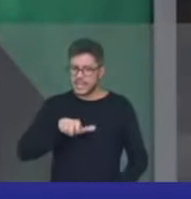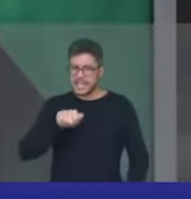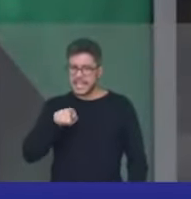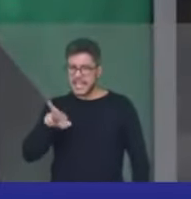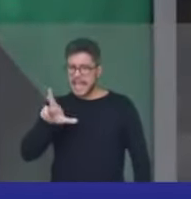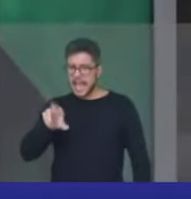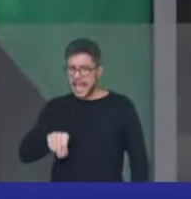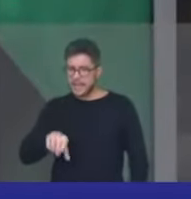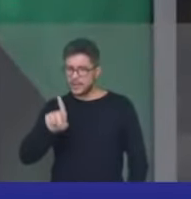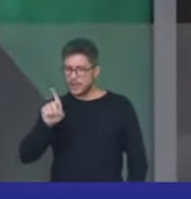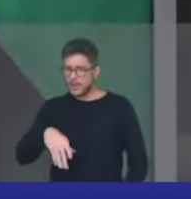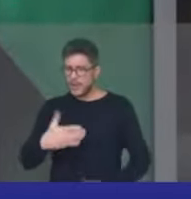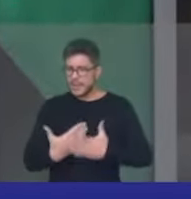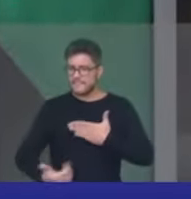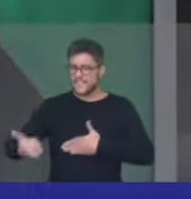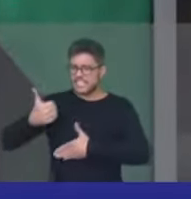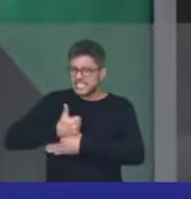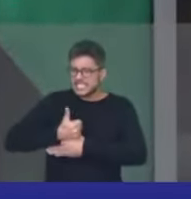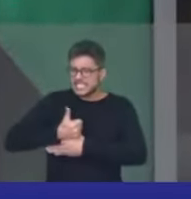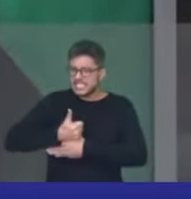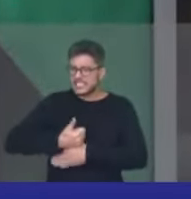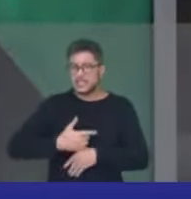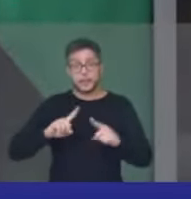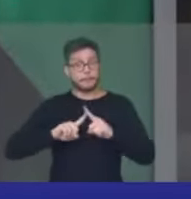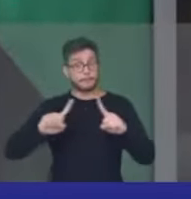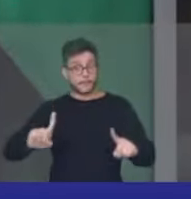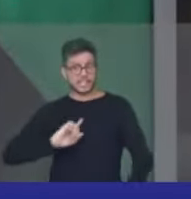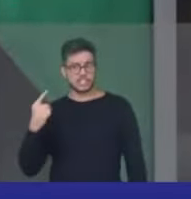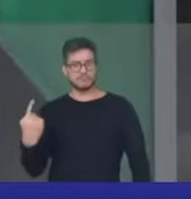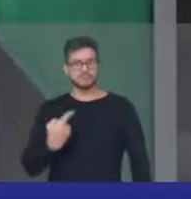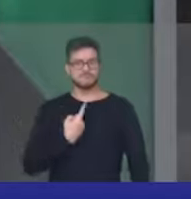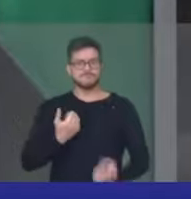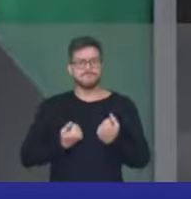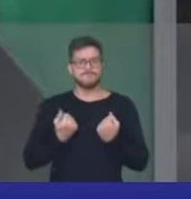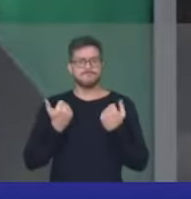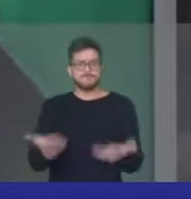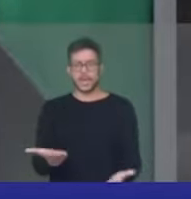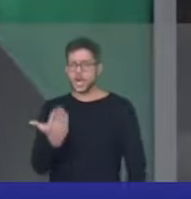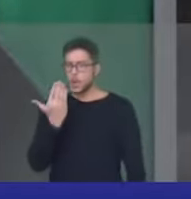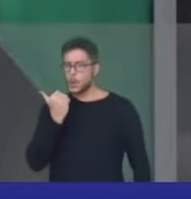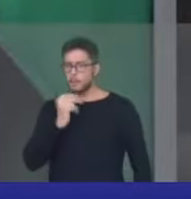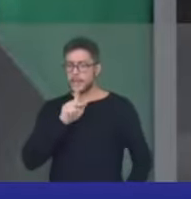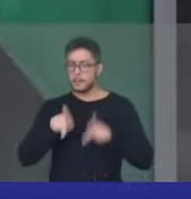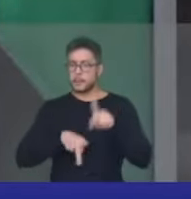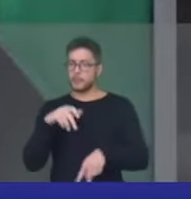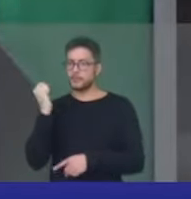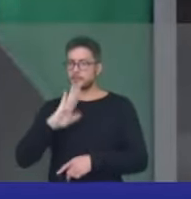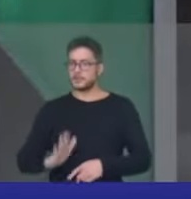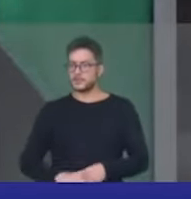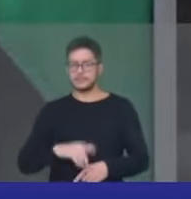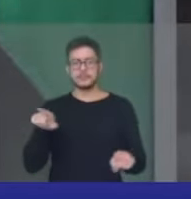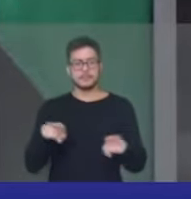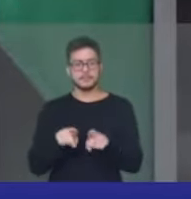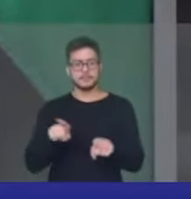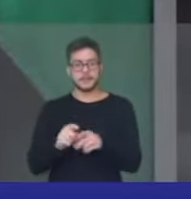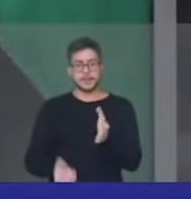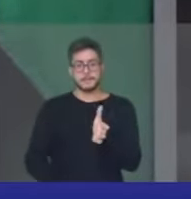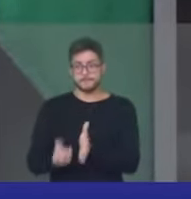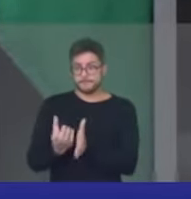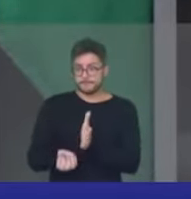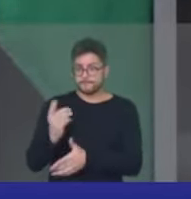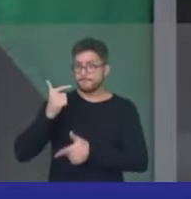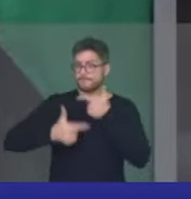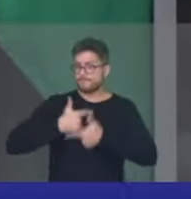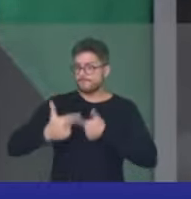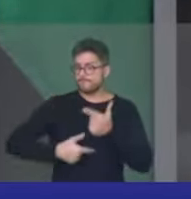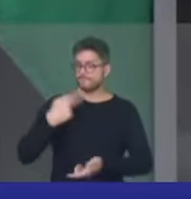alimenta o povo brasileiro fascista Ministro é aquele que gera emprego nesse país fascista